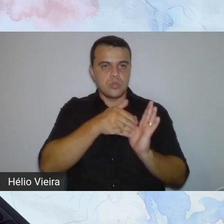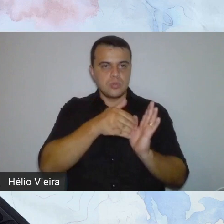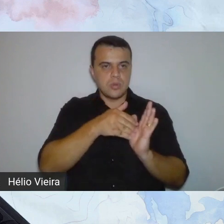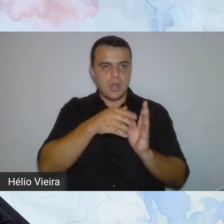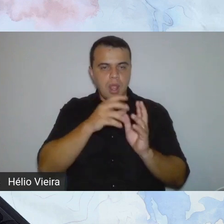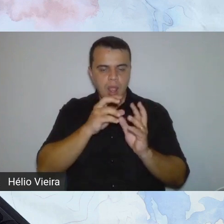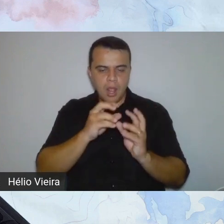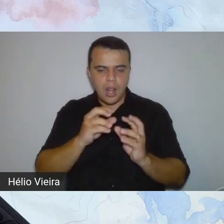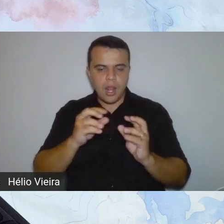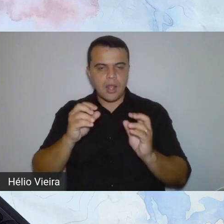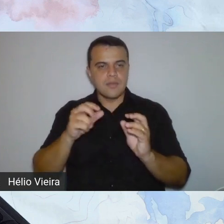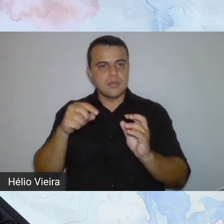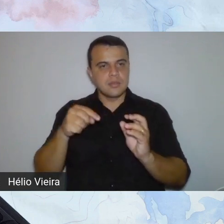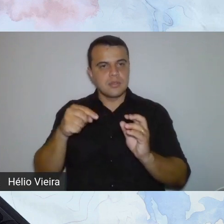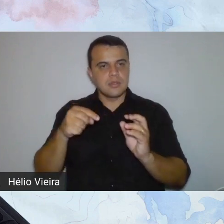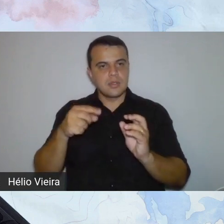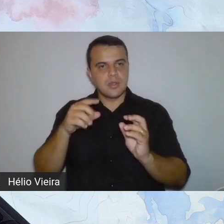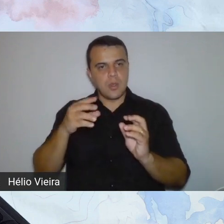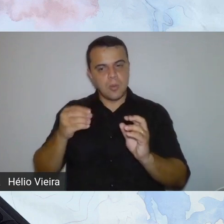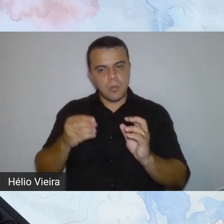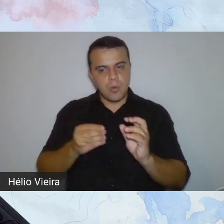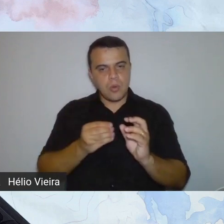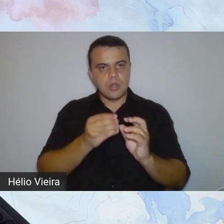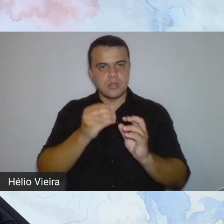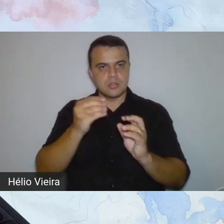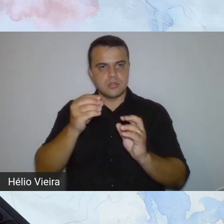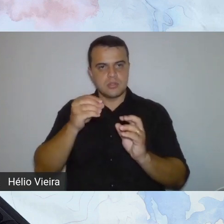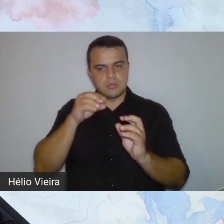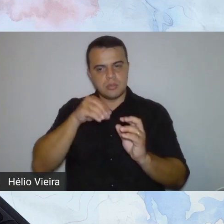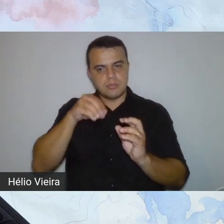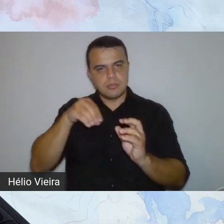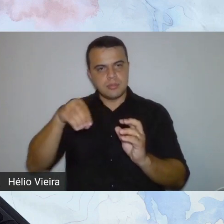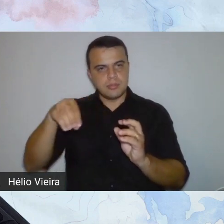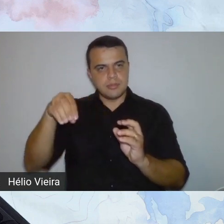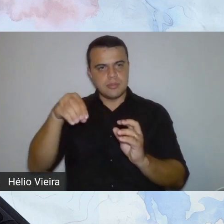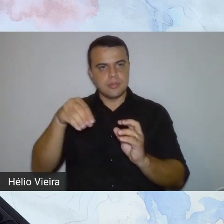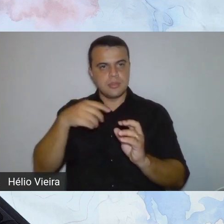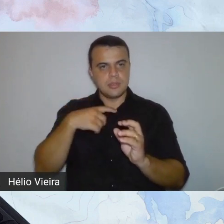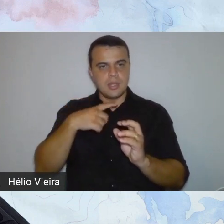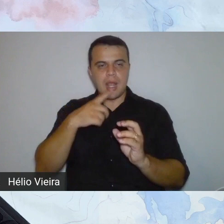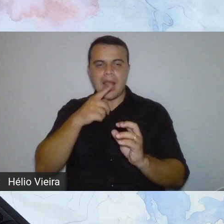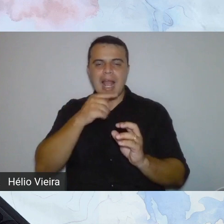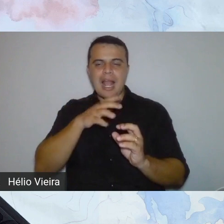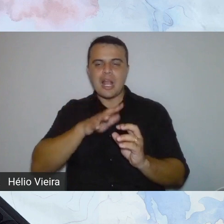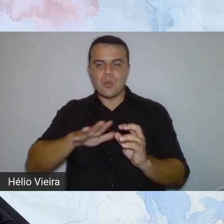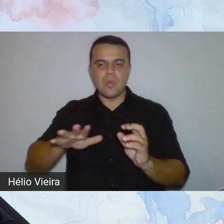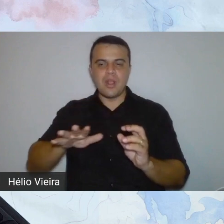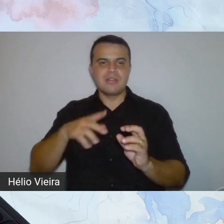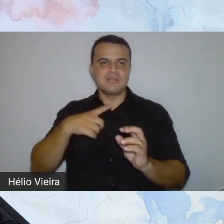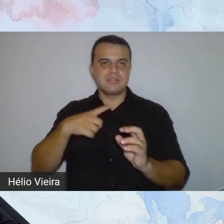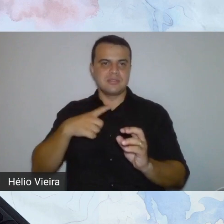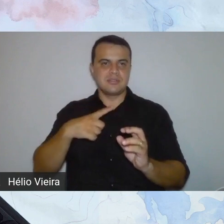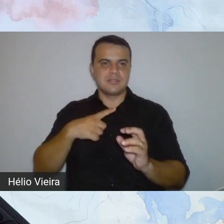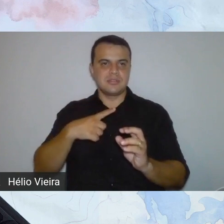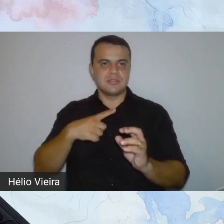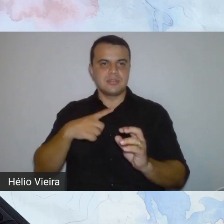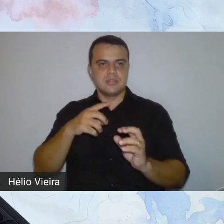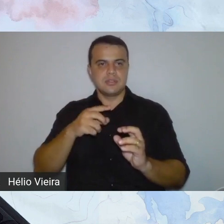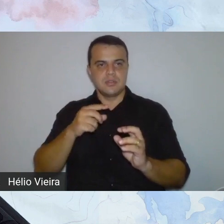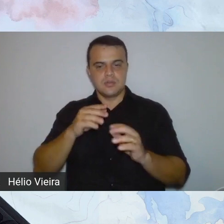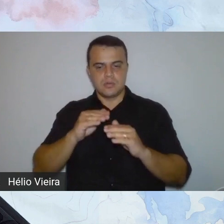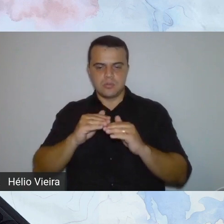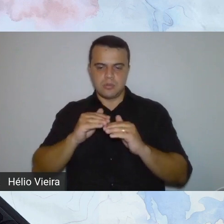menos marcado, eu compus várias vezes por cima, e aqui estava meio molhado ainda. Então, eu fiz uma camada em cima da